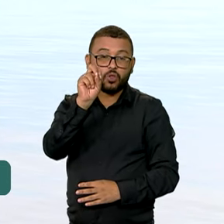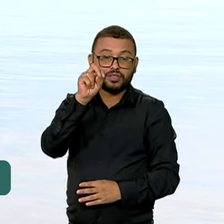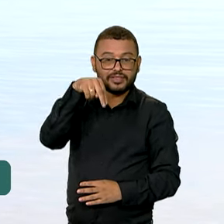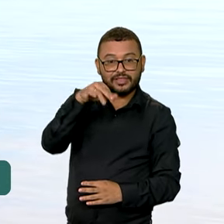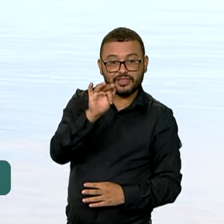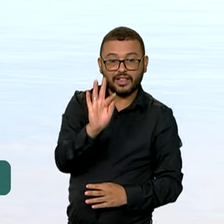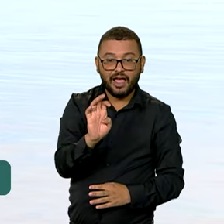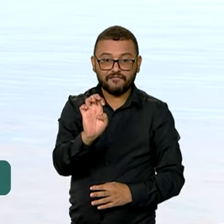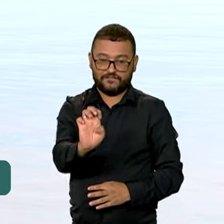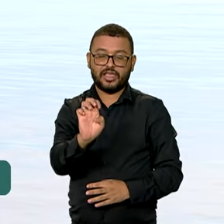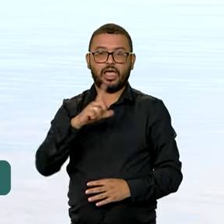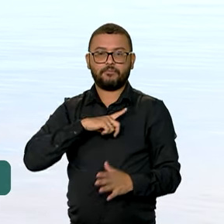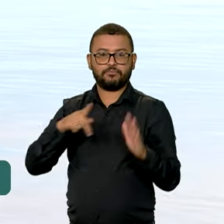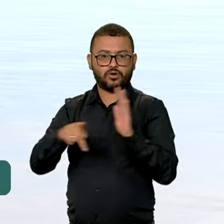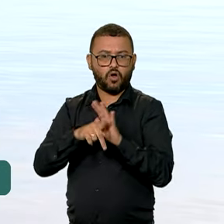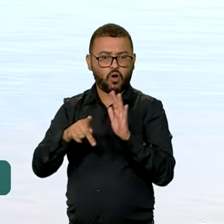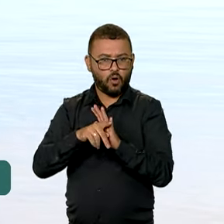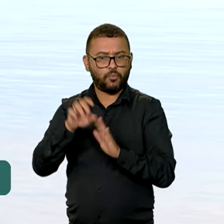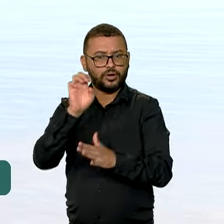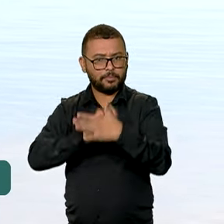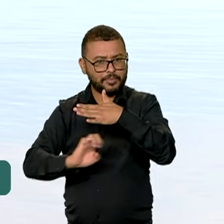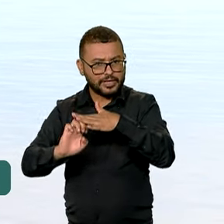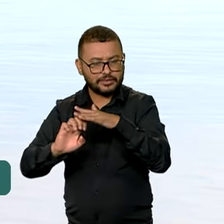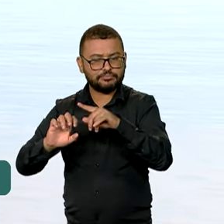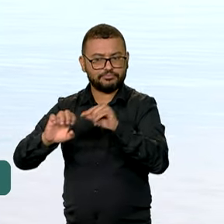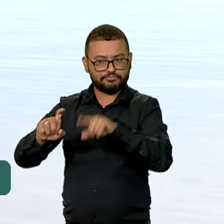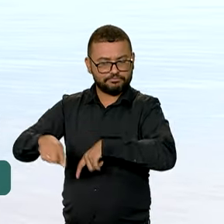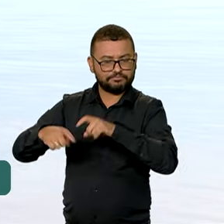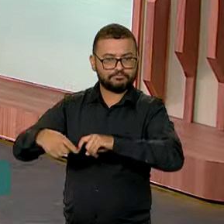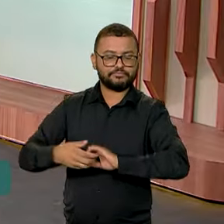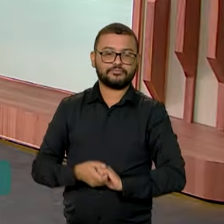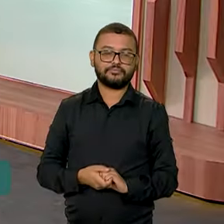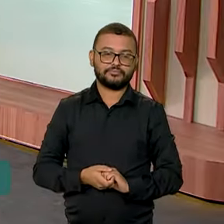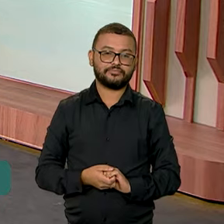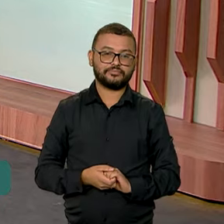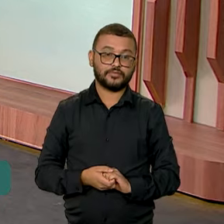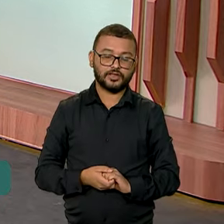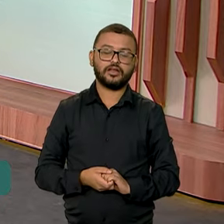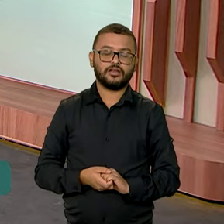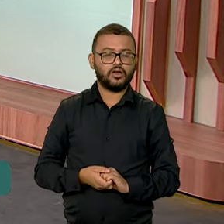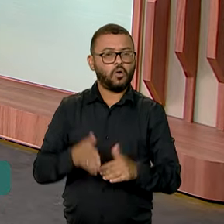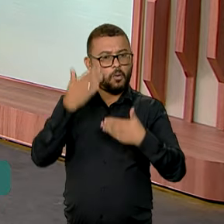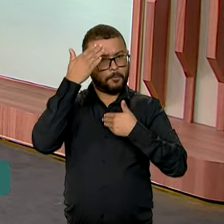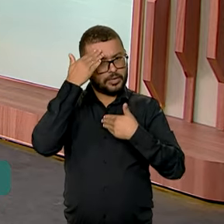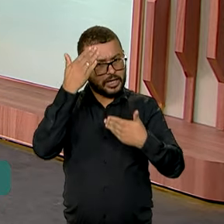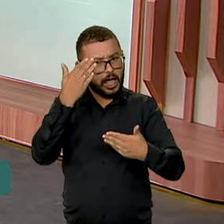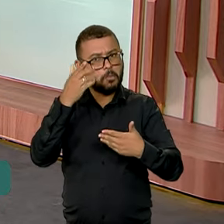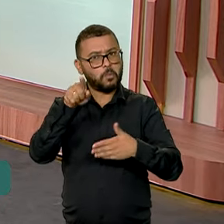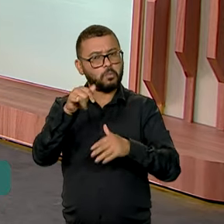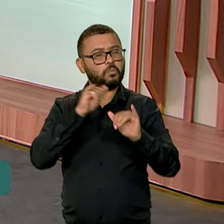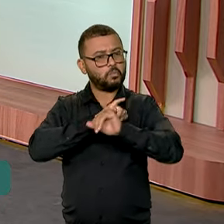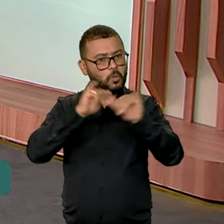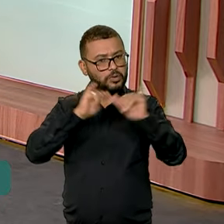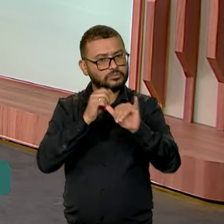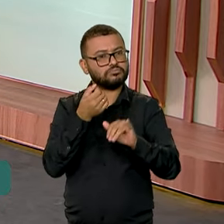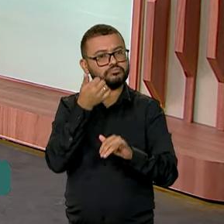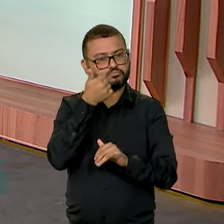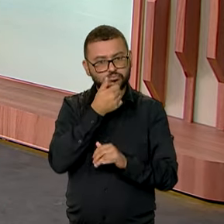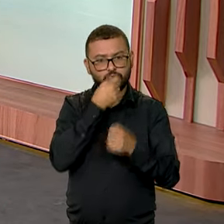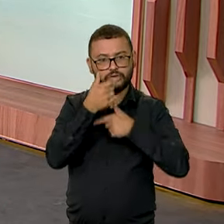Nacional de Apoio ao Médio Produtor Rural. Vanessa. Pablo, obrigada pelas informações, bom trabalho para